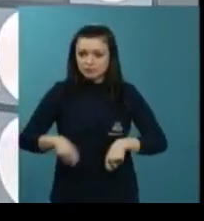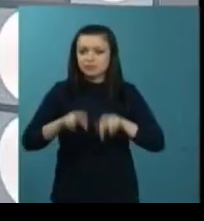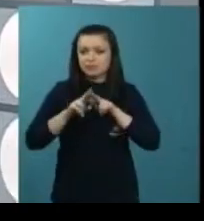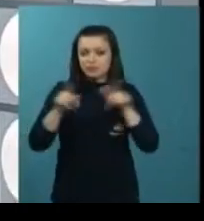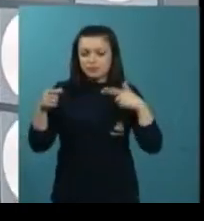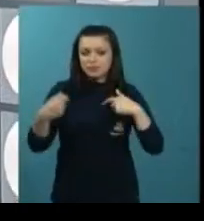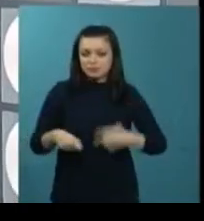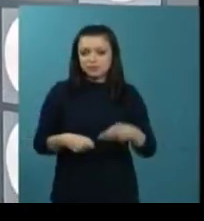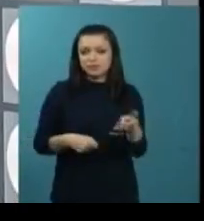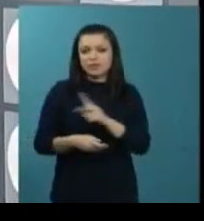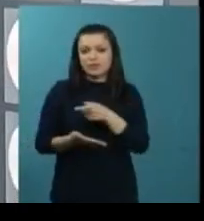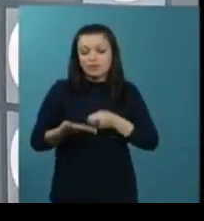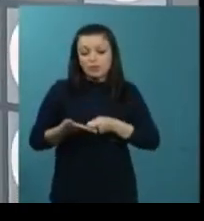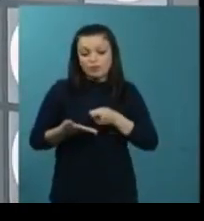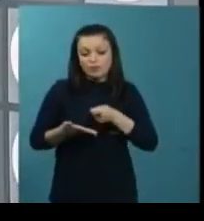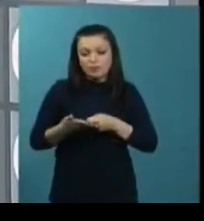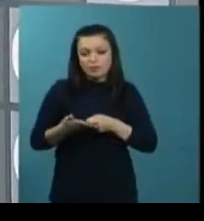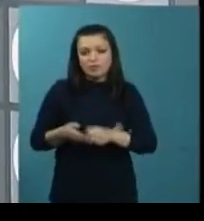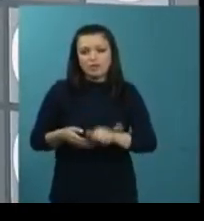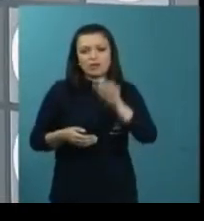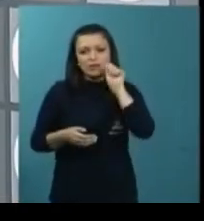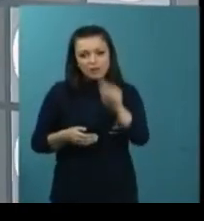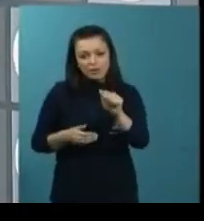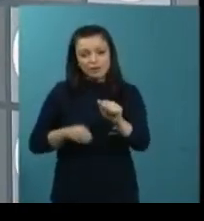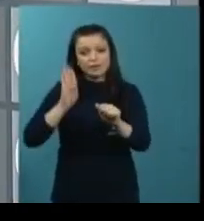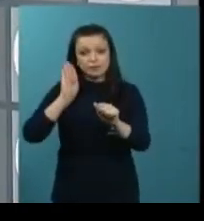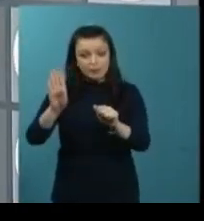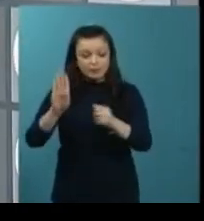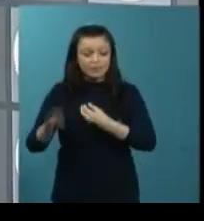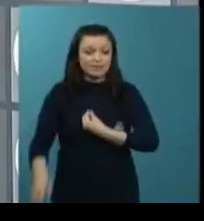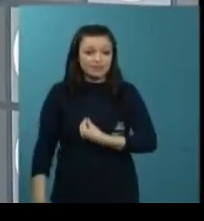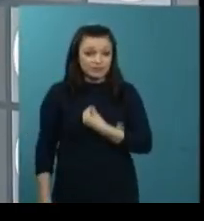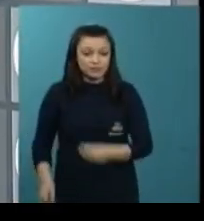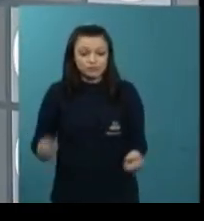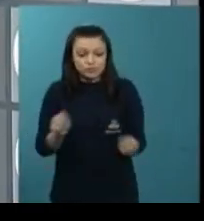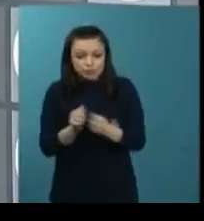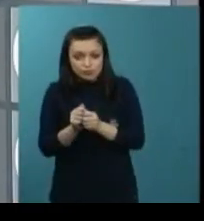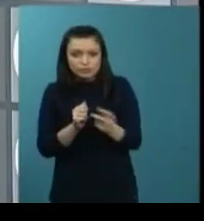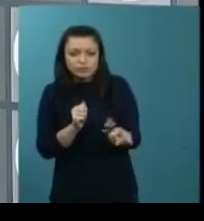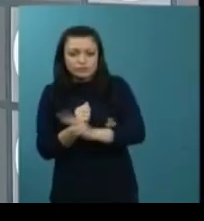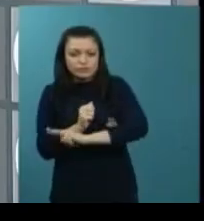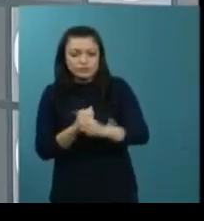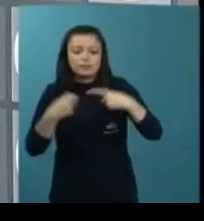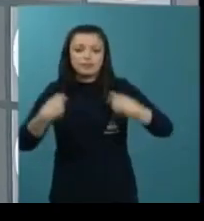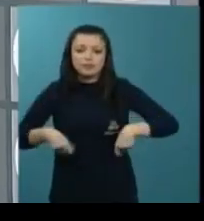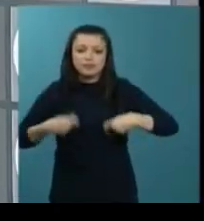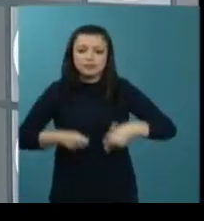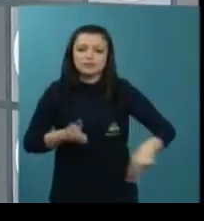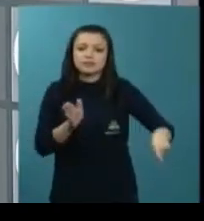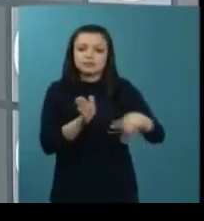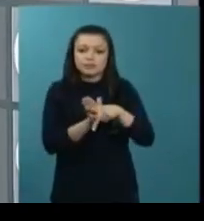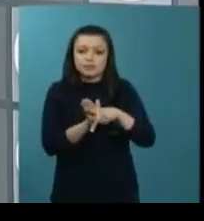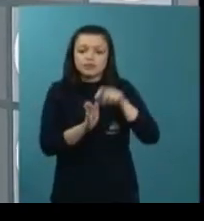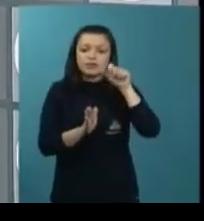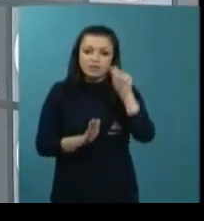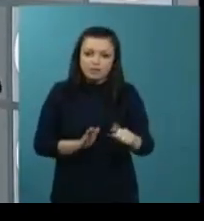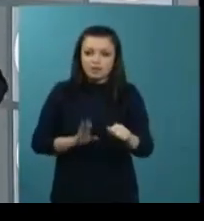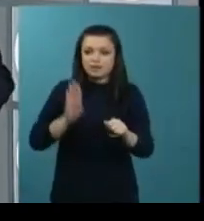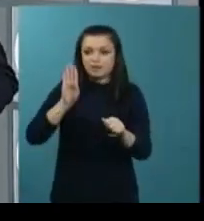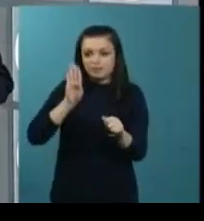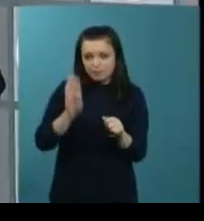diferente. A interseção é um conjunto cujos elementos necessariamente pertencem